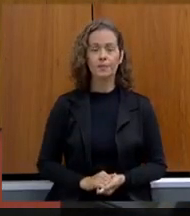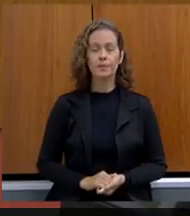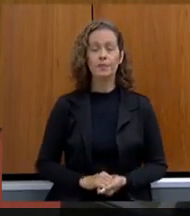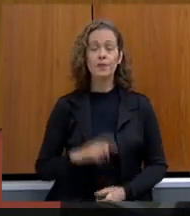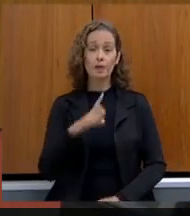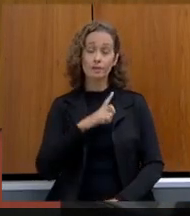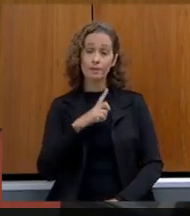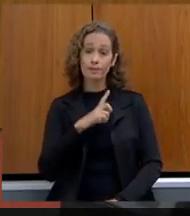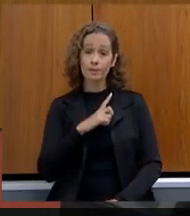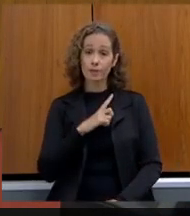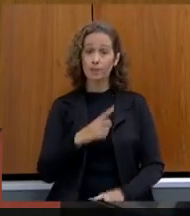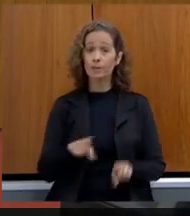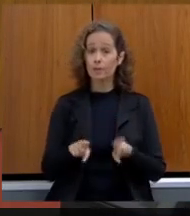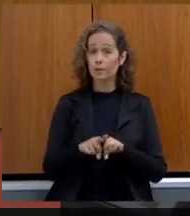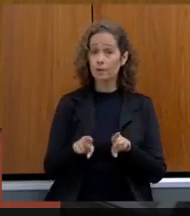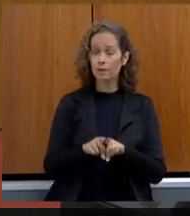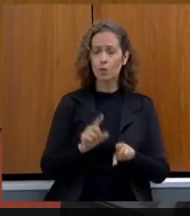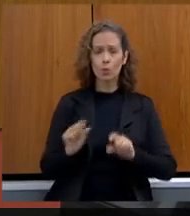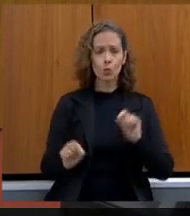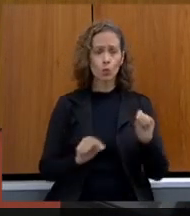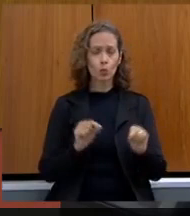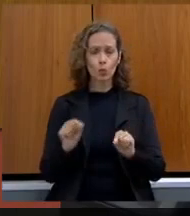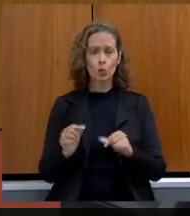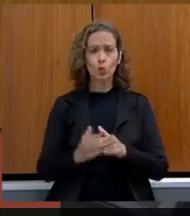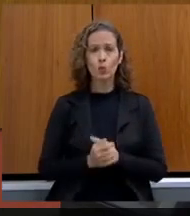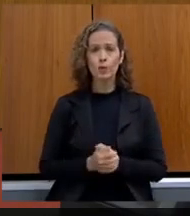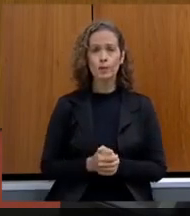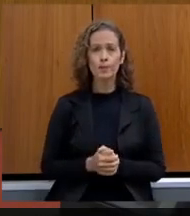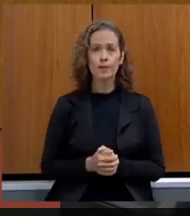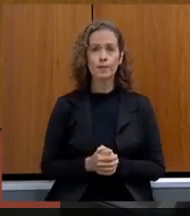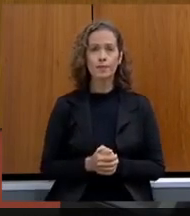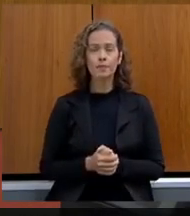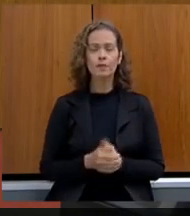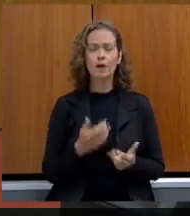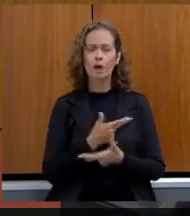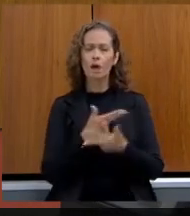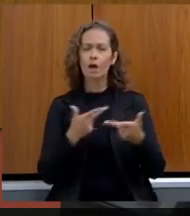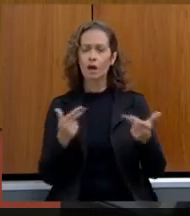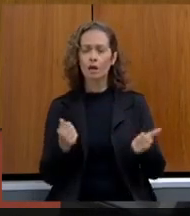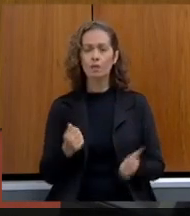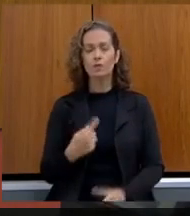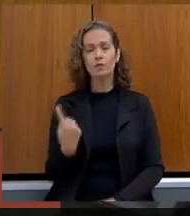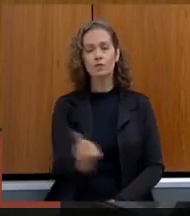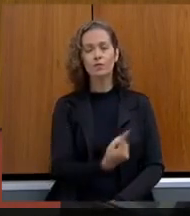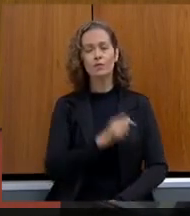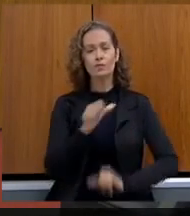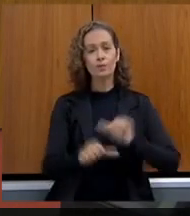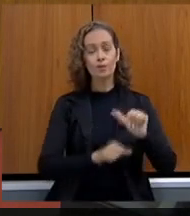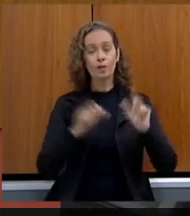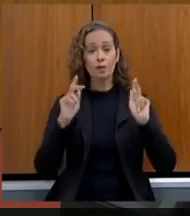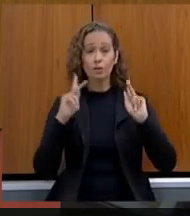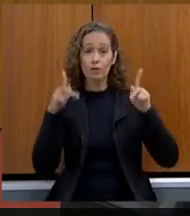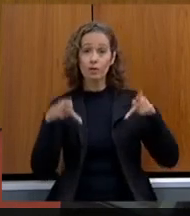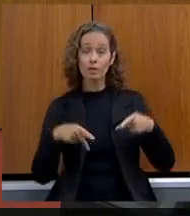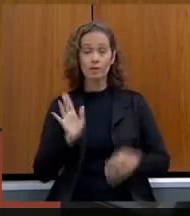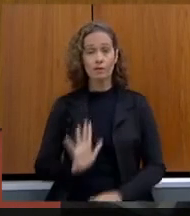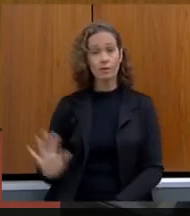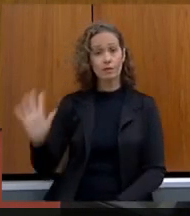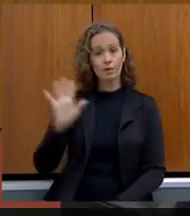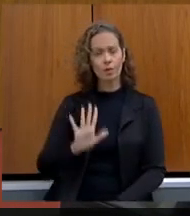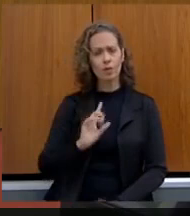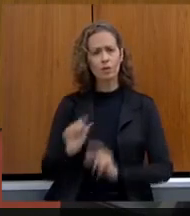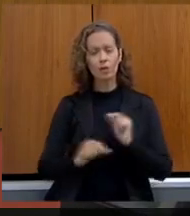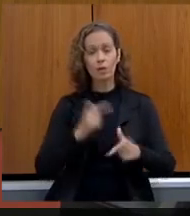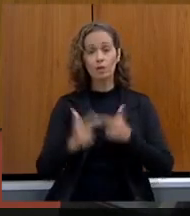temos então também algo que nos tornou né bastante reconhecido nacionalmente